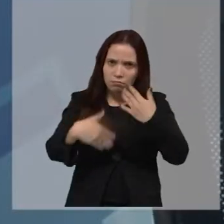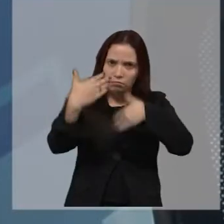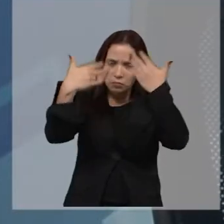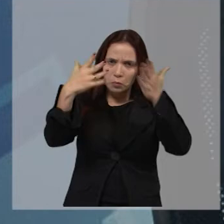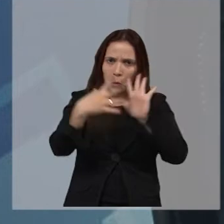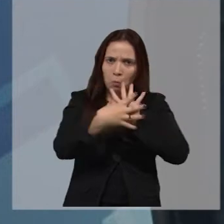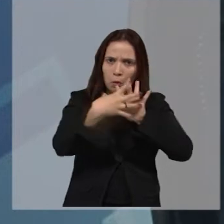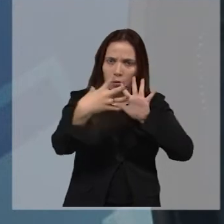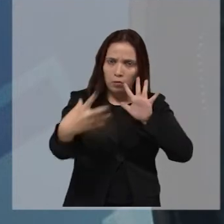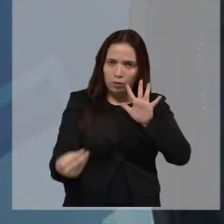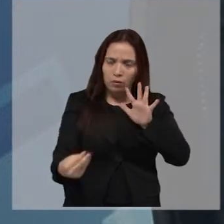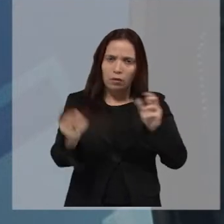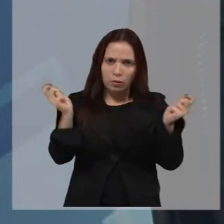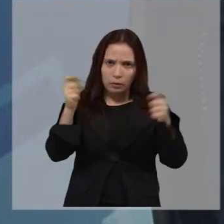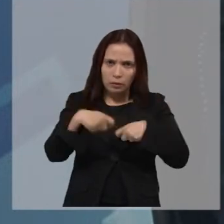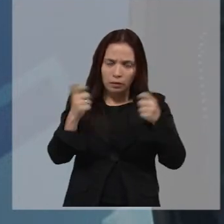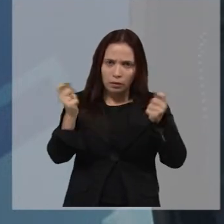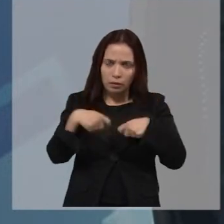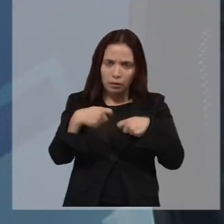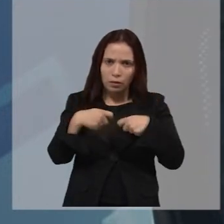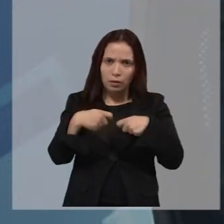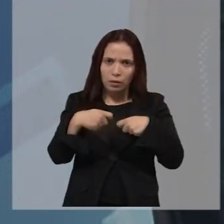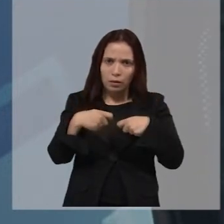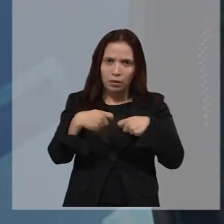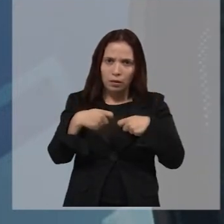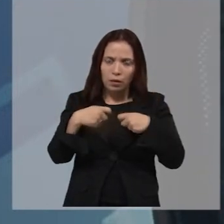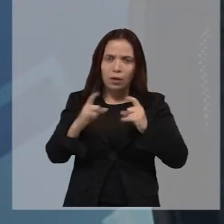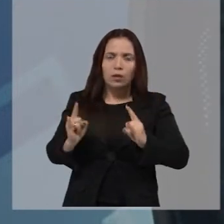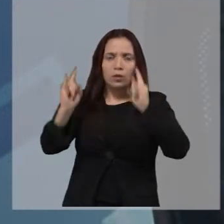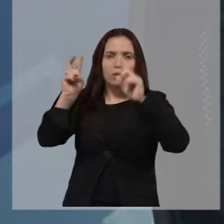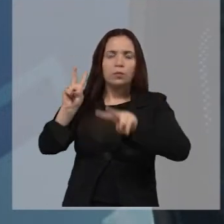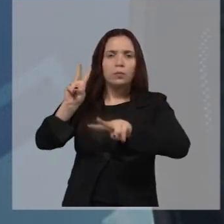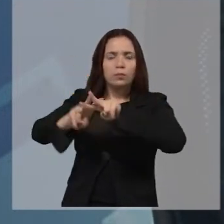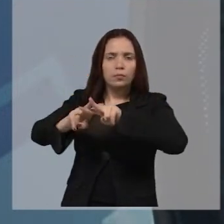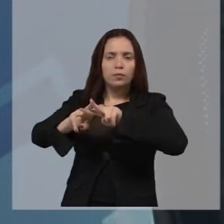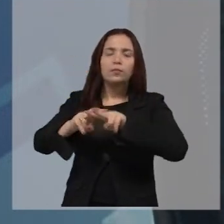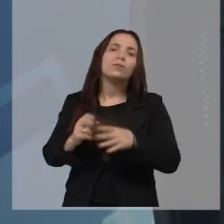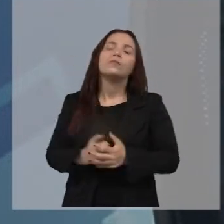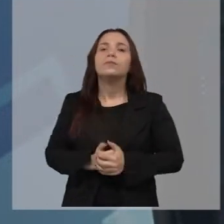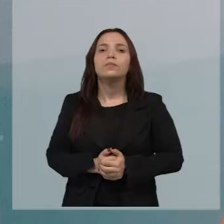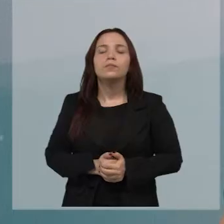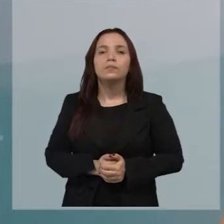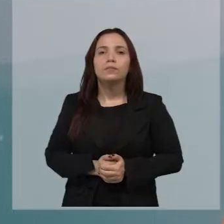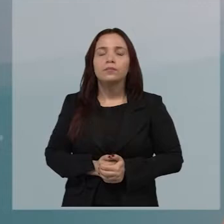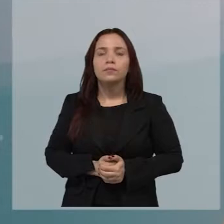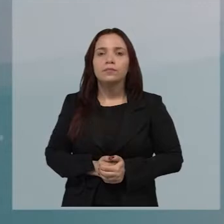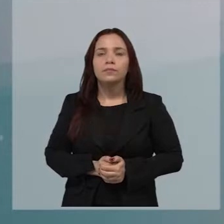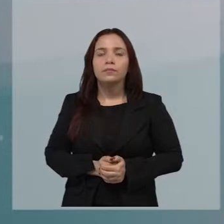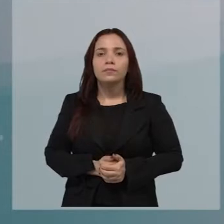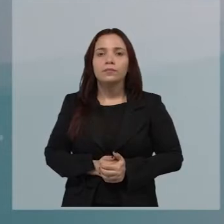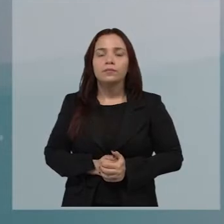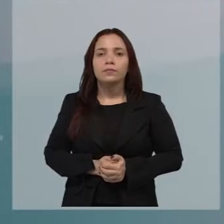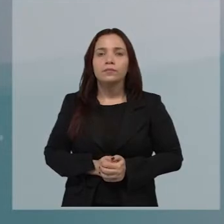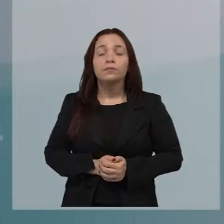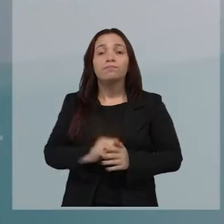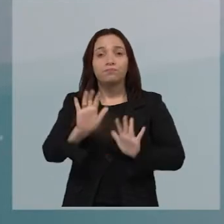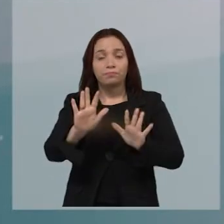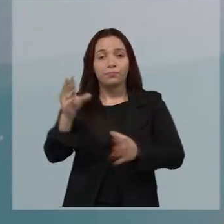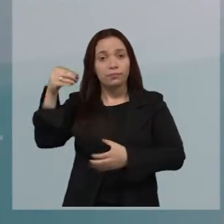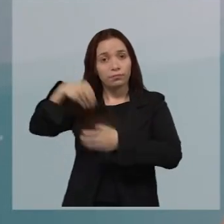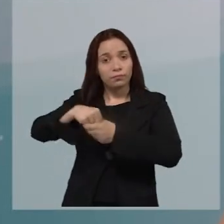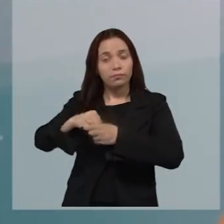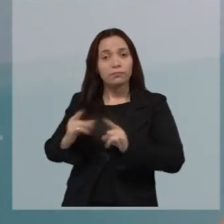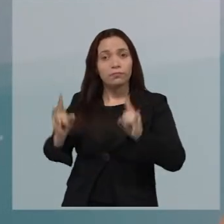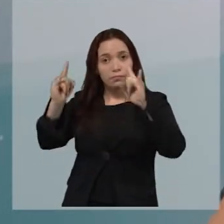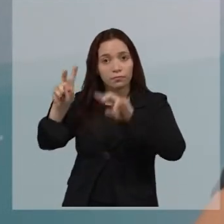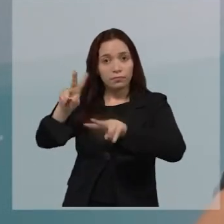ser um modelo de estrutura presidiária? Professor Moreira, dentro das unidades